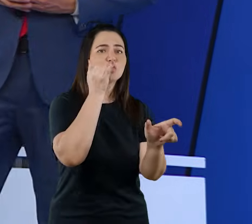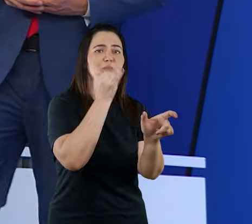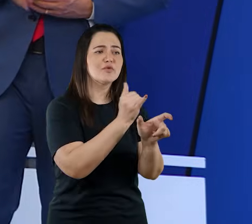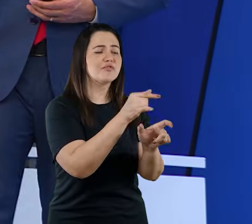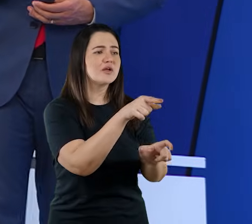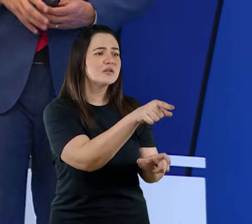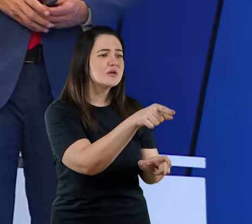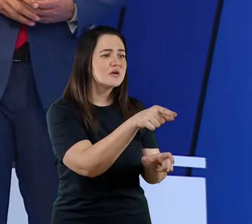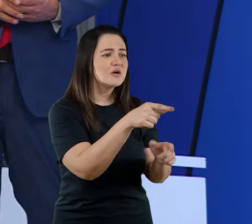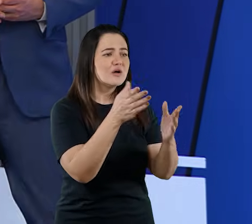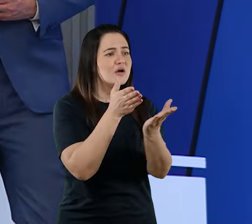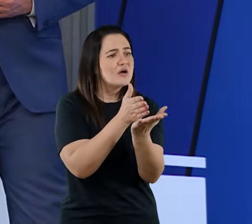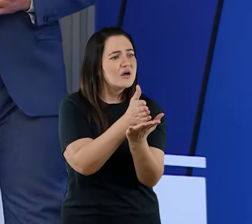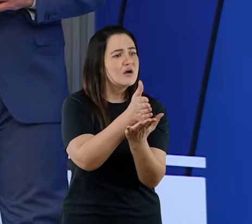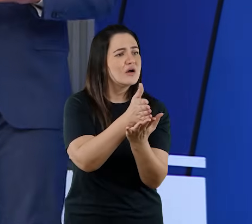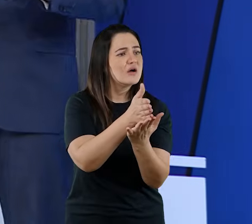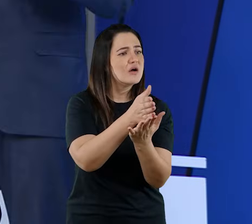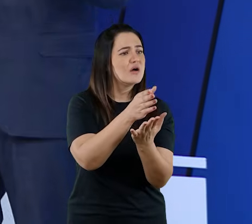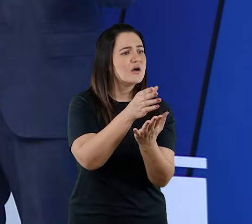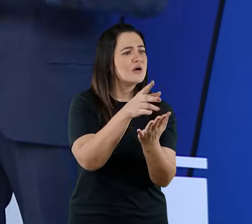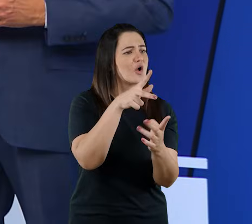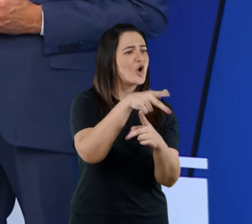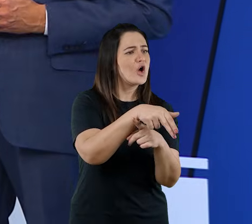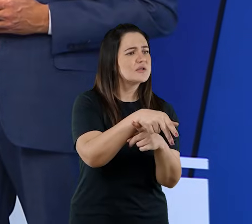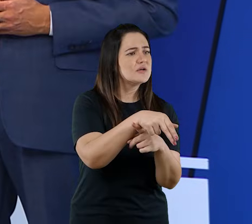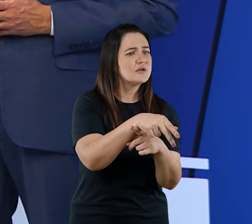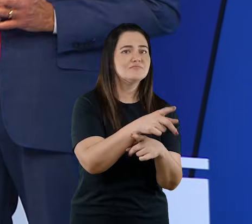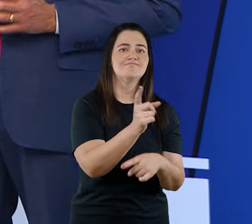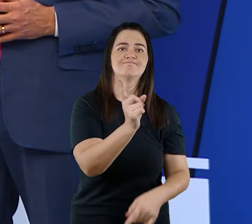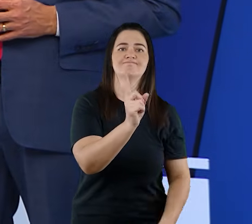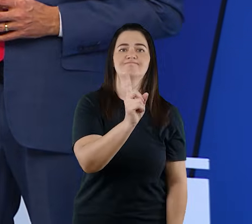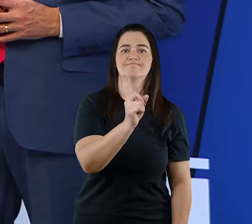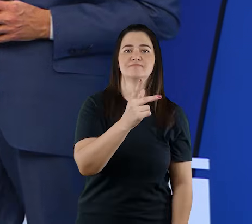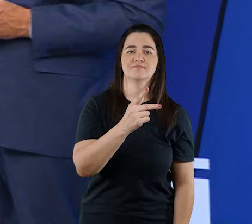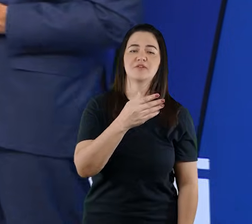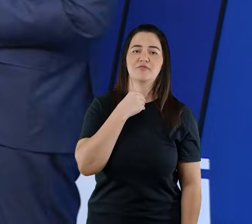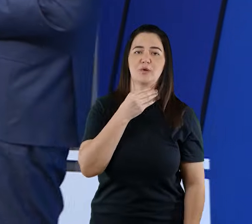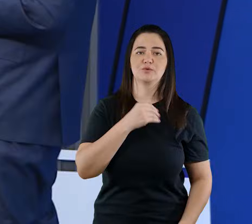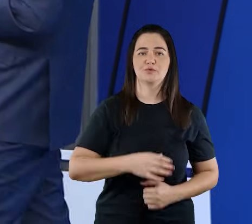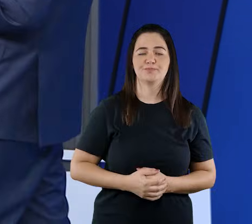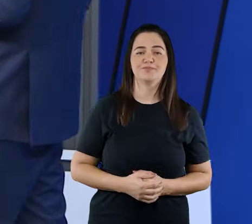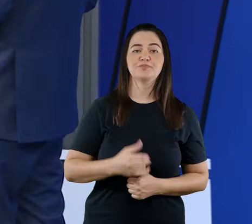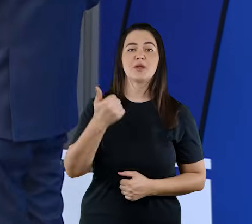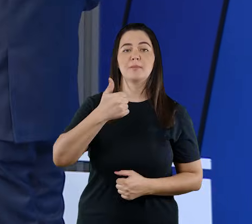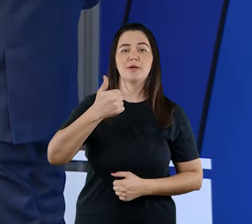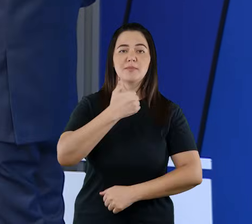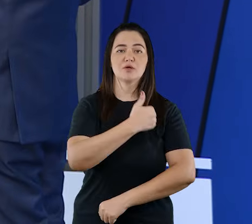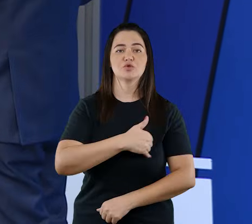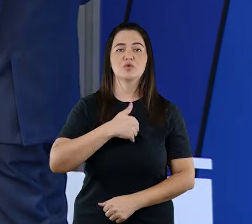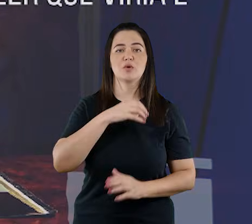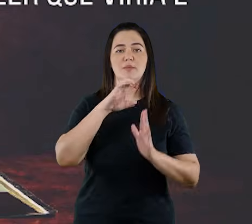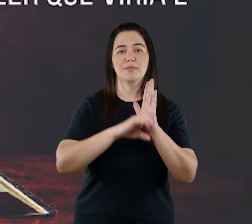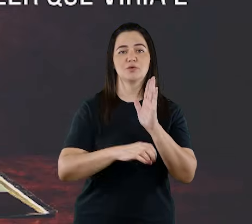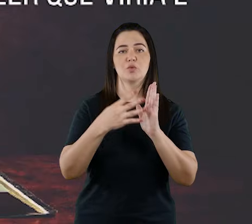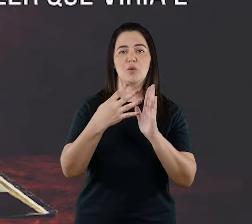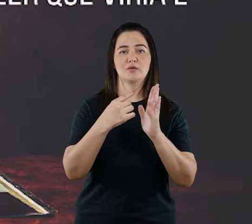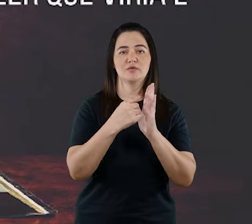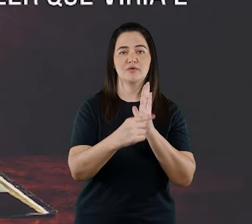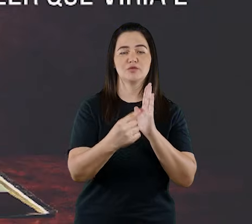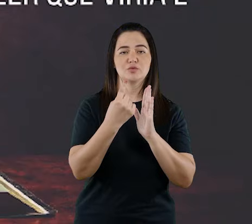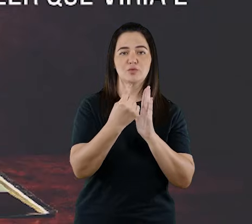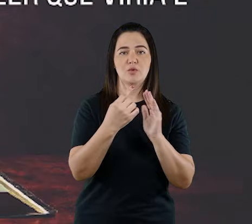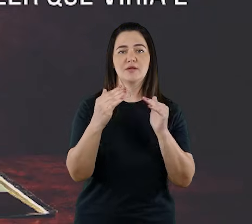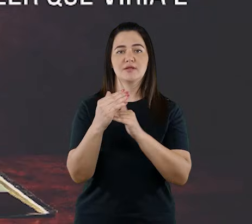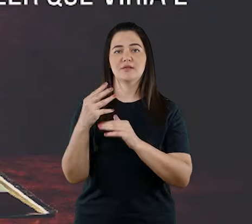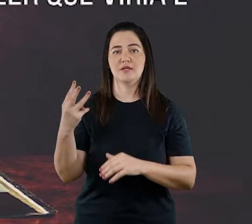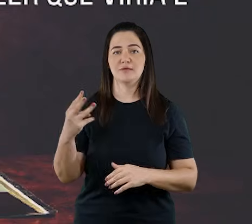Há um outro texto mais, que apresenta mais uma característica de um profeta verdadeiro. 1 João 4, 1 a 3 diz assim: